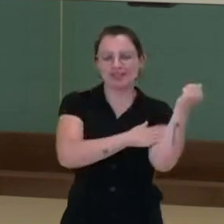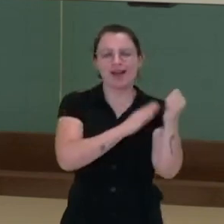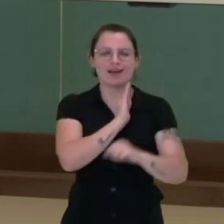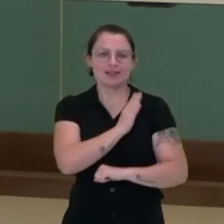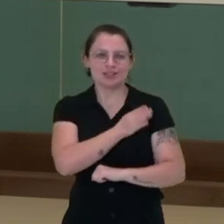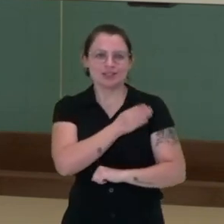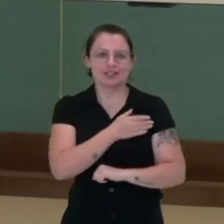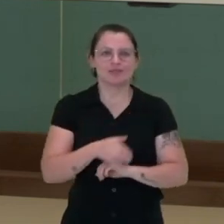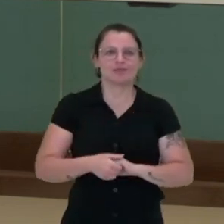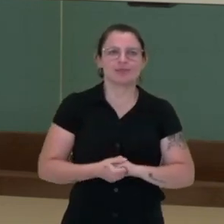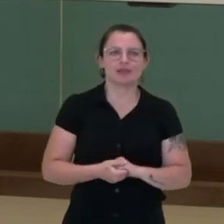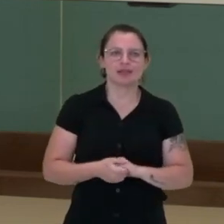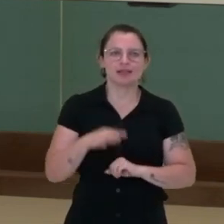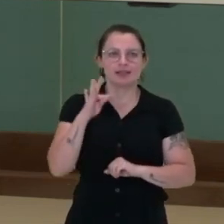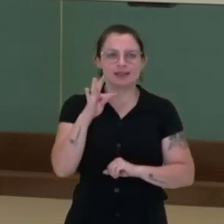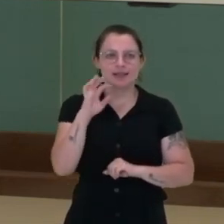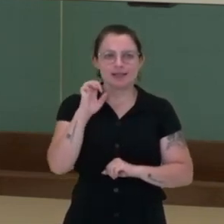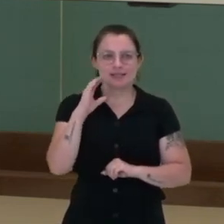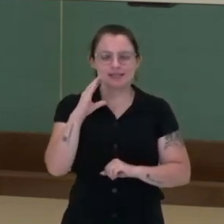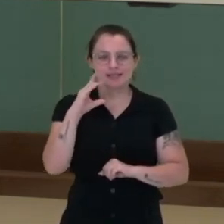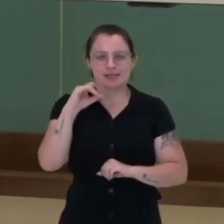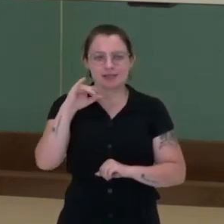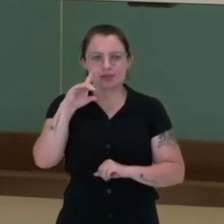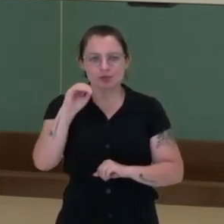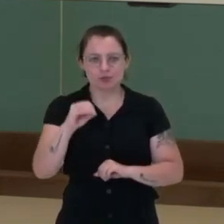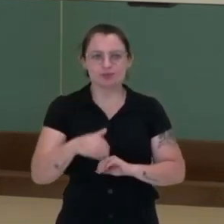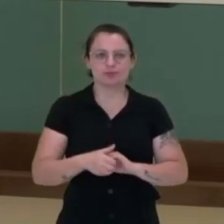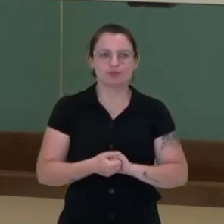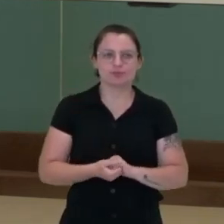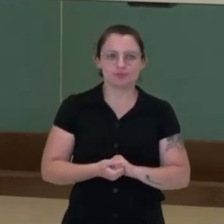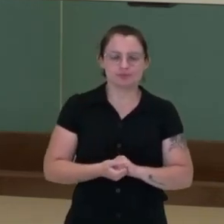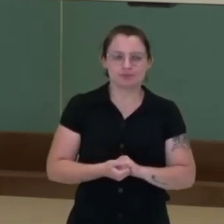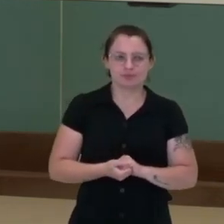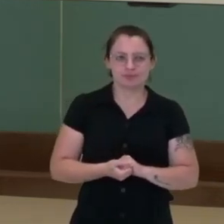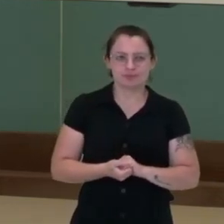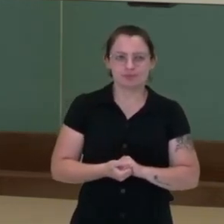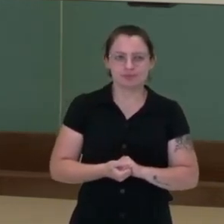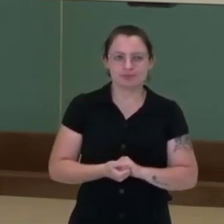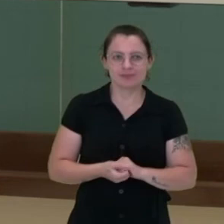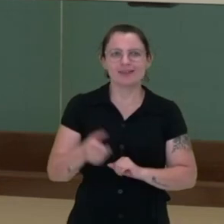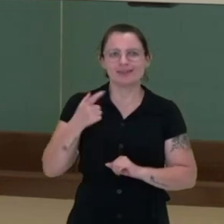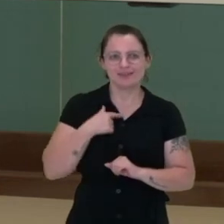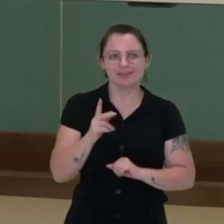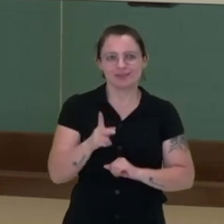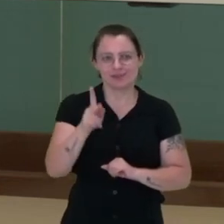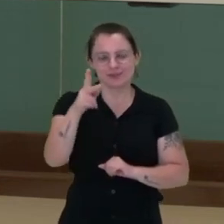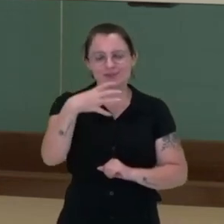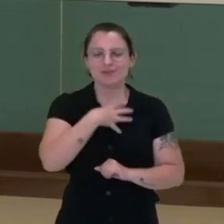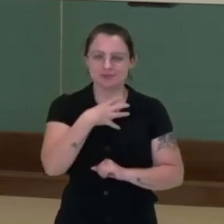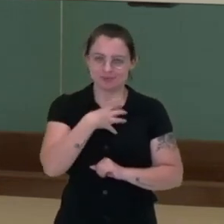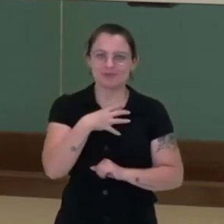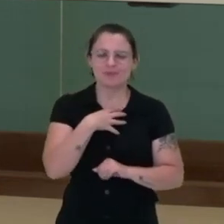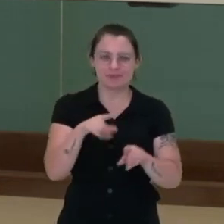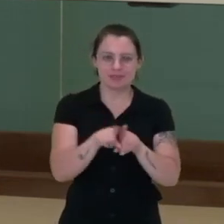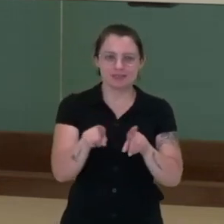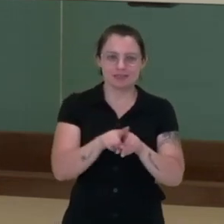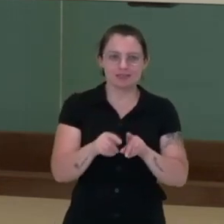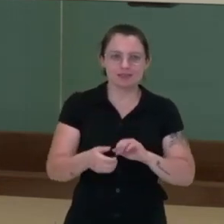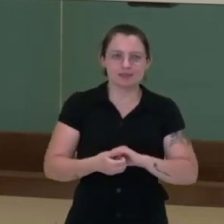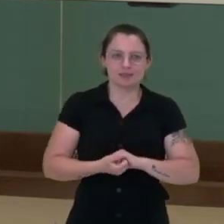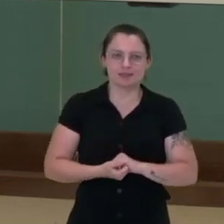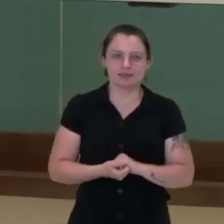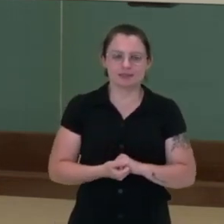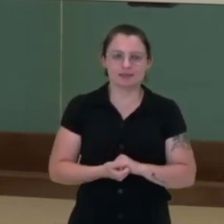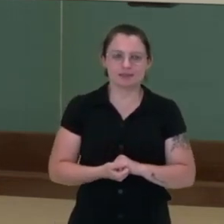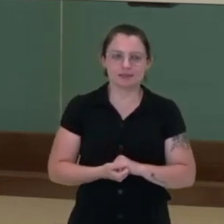outro. Tecido. Então, quando eu escolho aquela célula, eu vou ter que continuar com o mesmo tipo. Então,